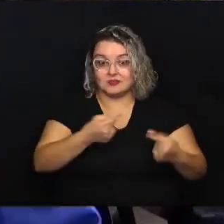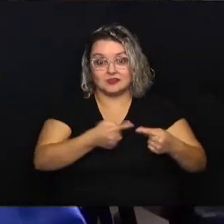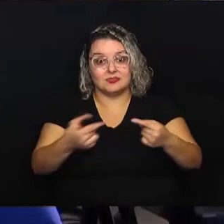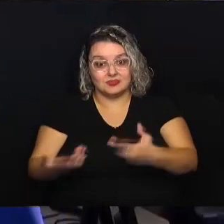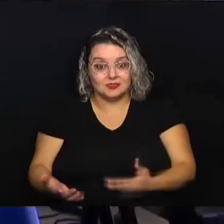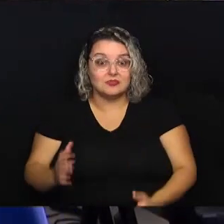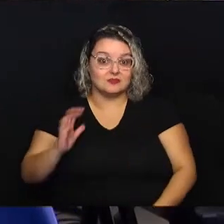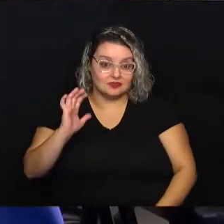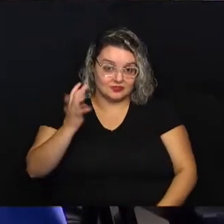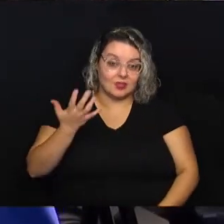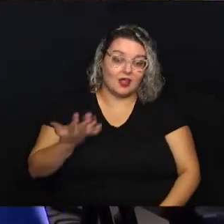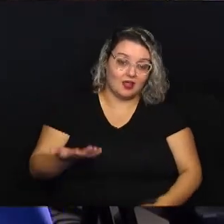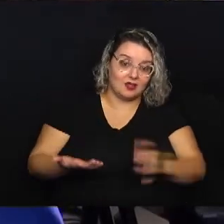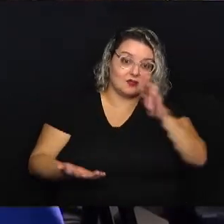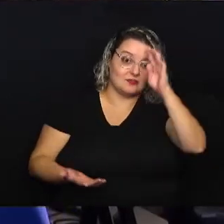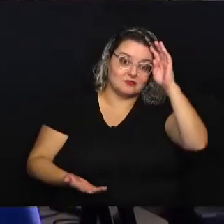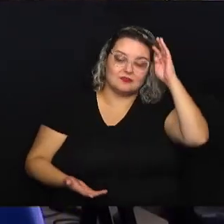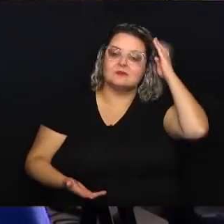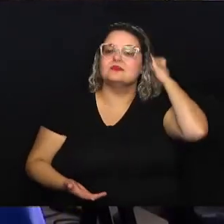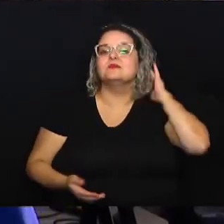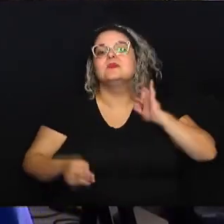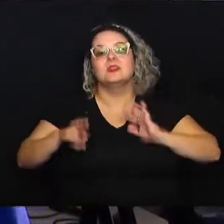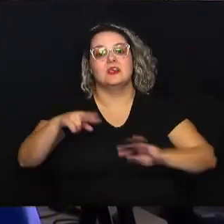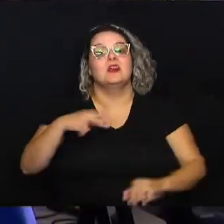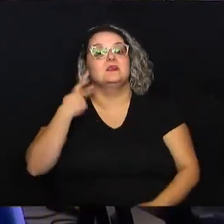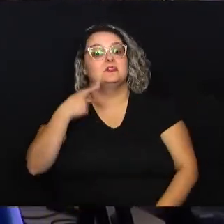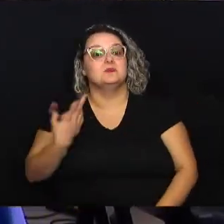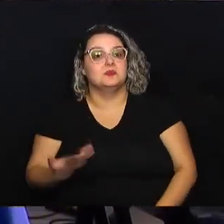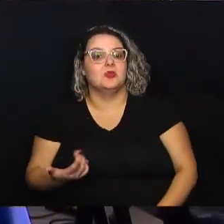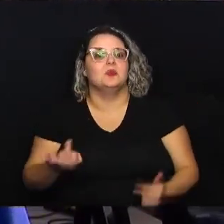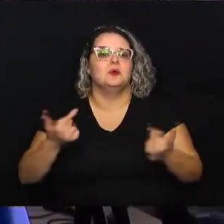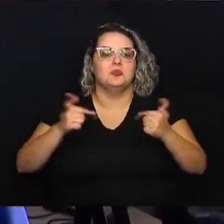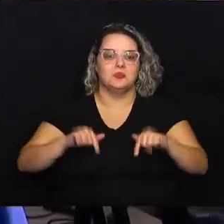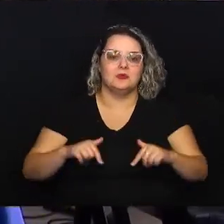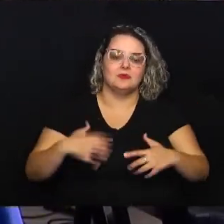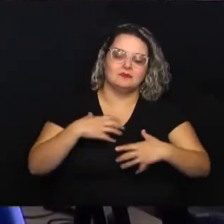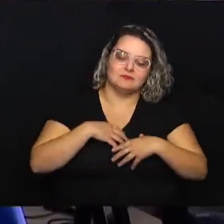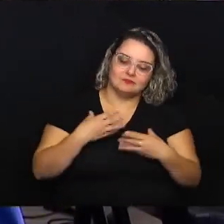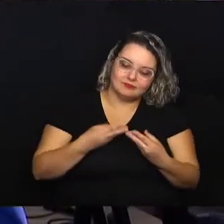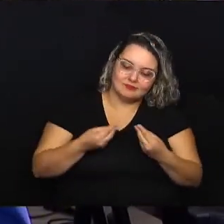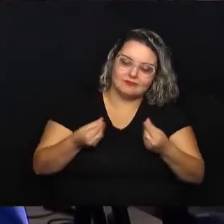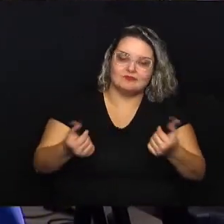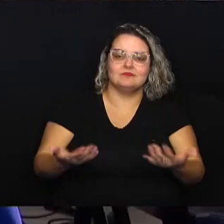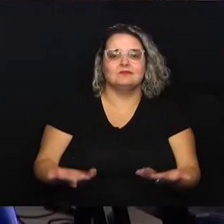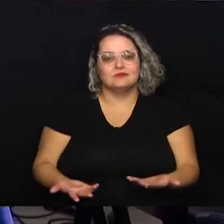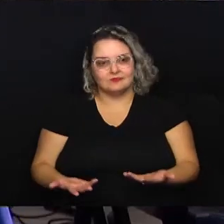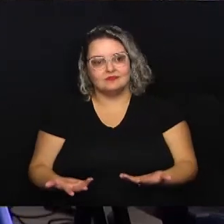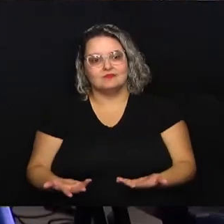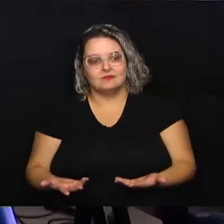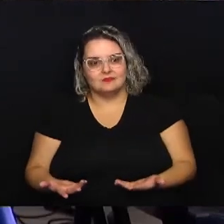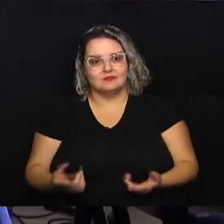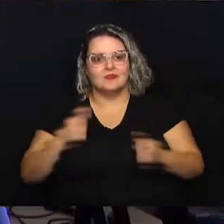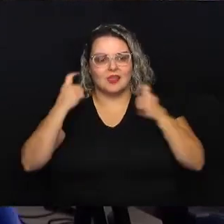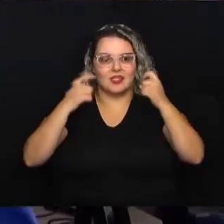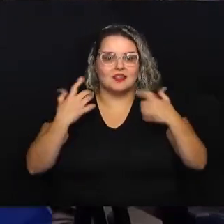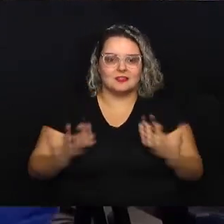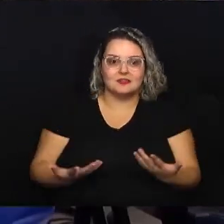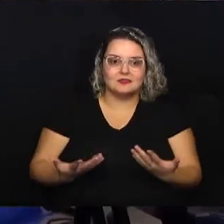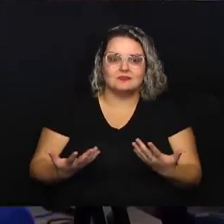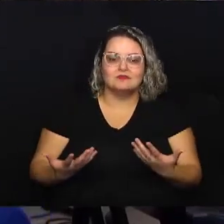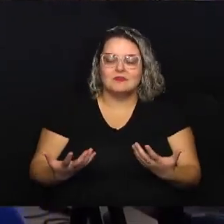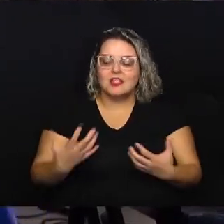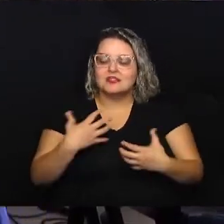que ocorrem de natureza política, né, o ambiente tem que ser saudável. A gente tem que se preocupar com esse